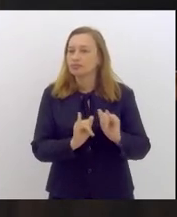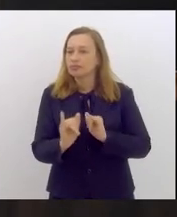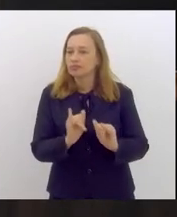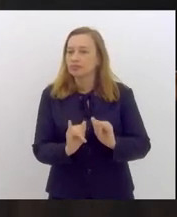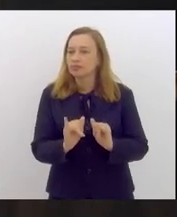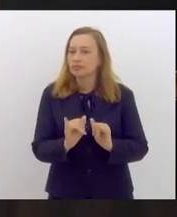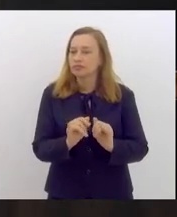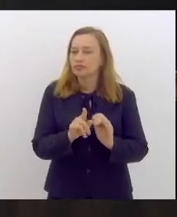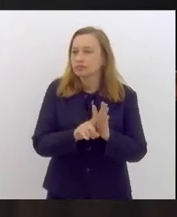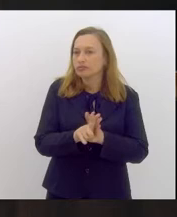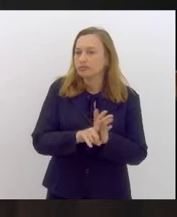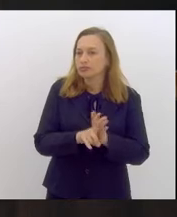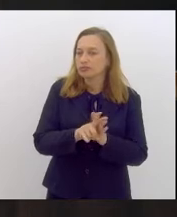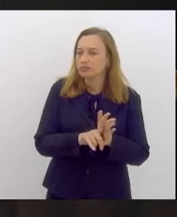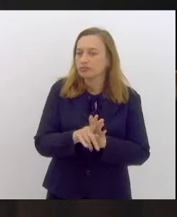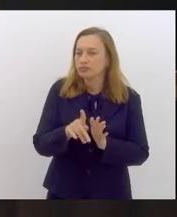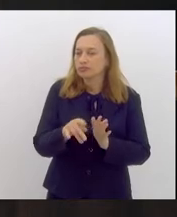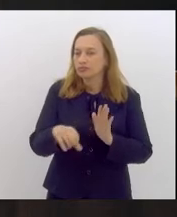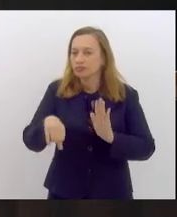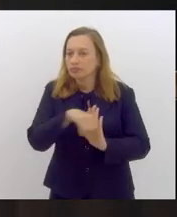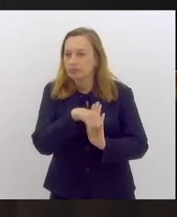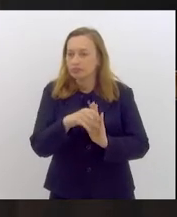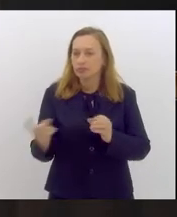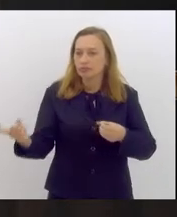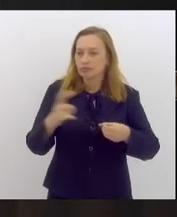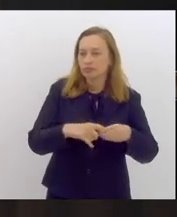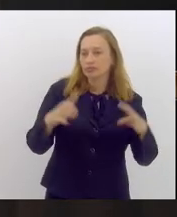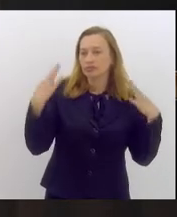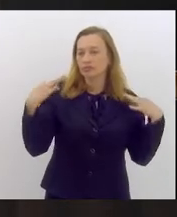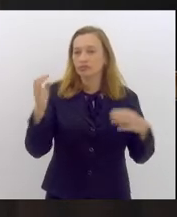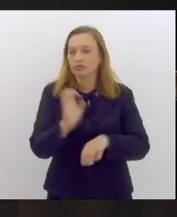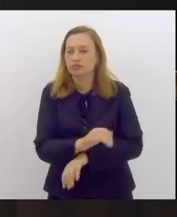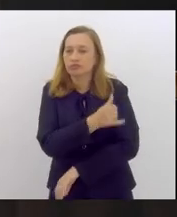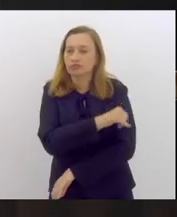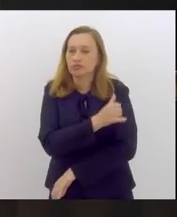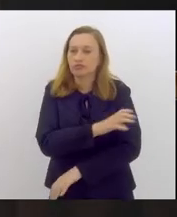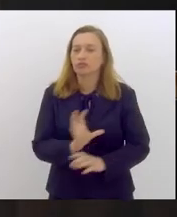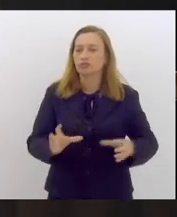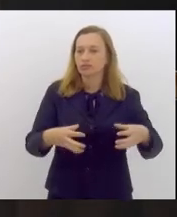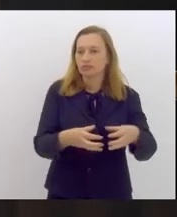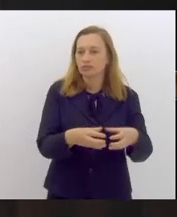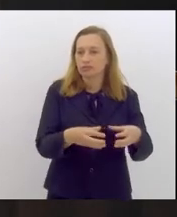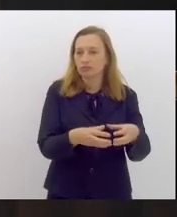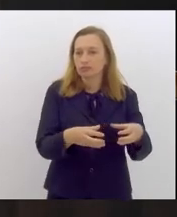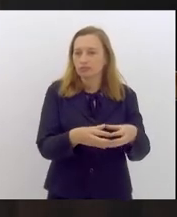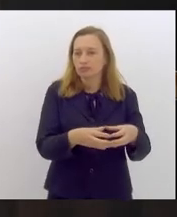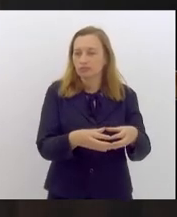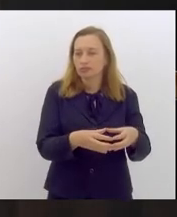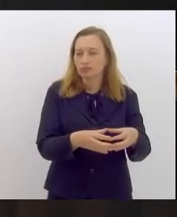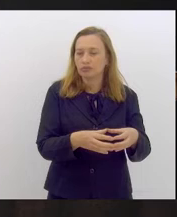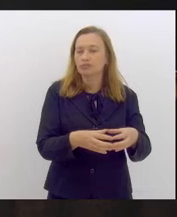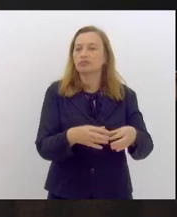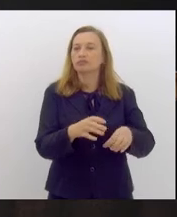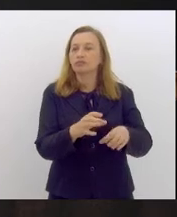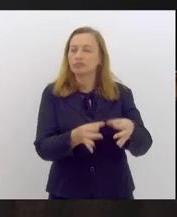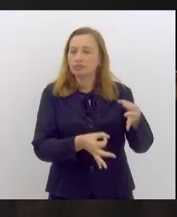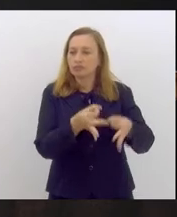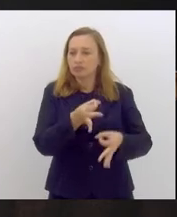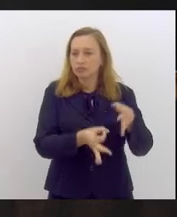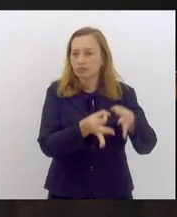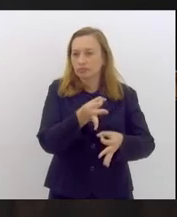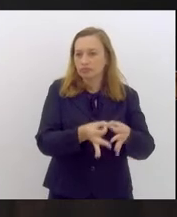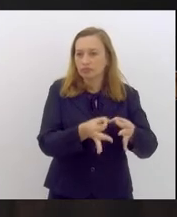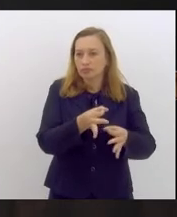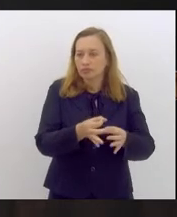criminal voltada ao turismo no Estado do Rio de Janeiro e da outras providências. Pareceres das comissões. De Constituição e Justiça